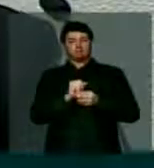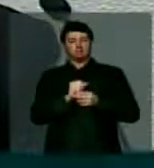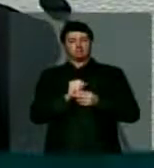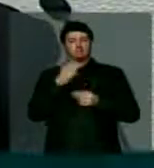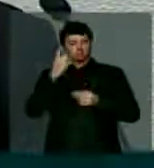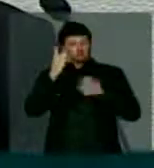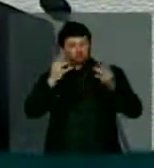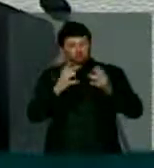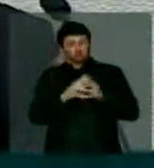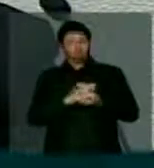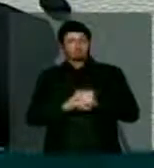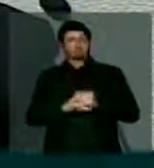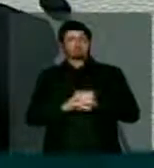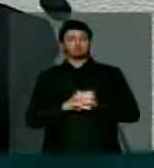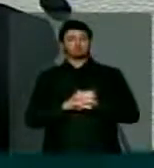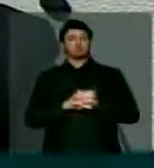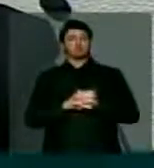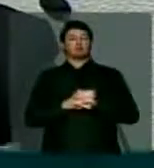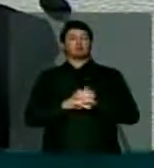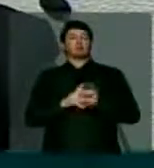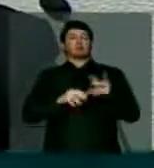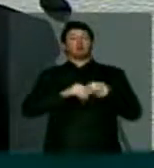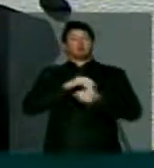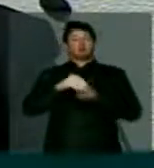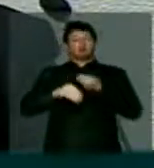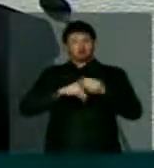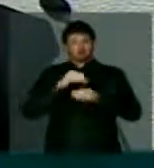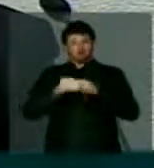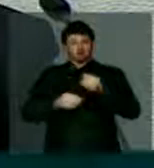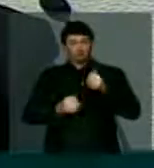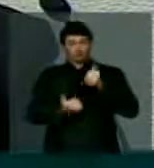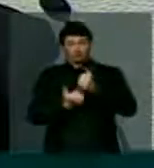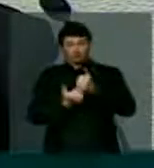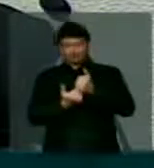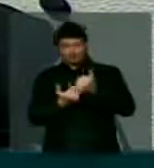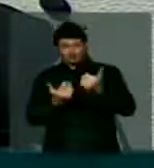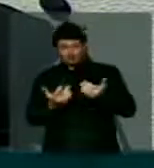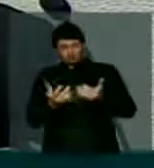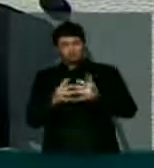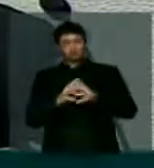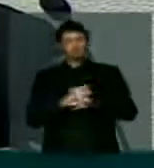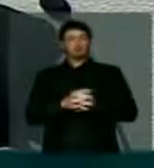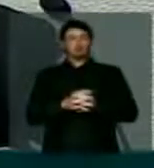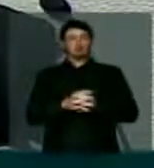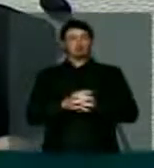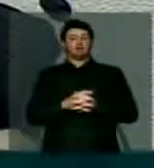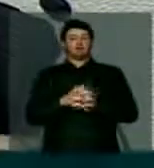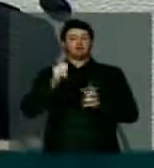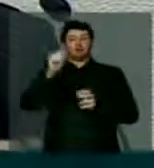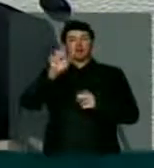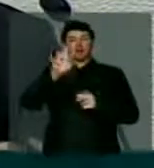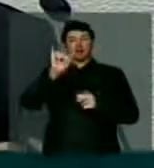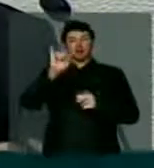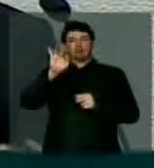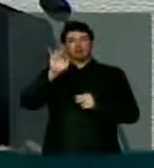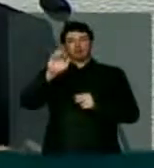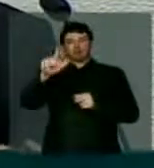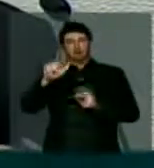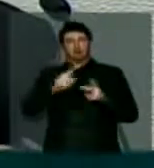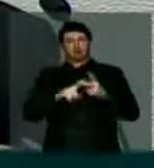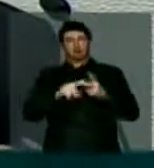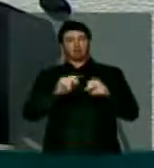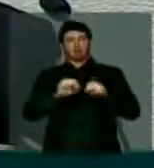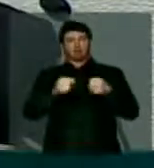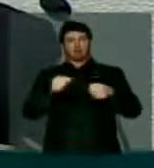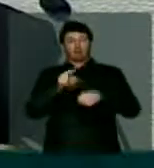ilustre deputado, foi envolvendo a assessoria na arbitragem, na